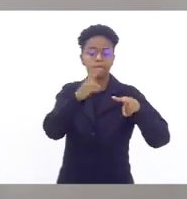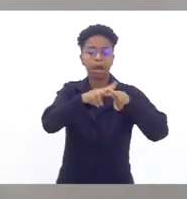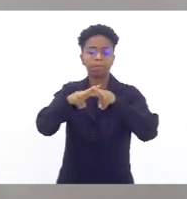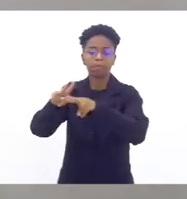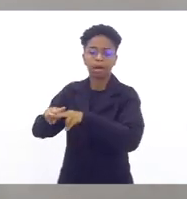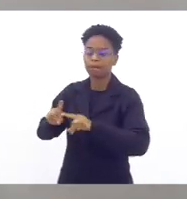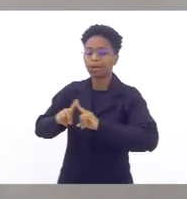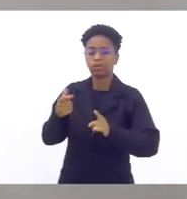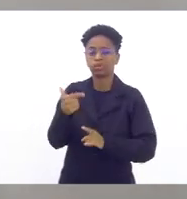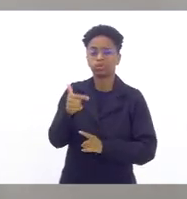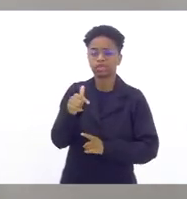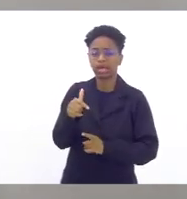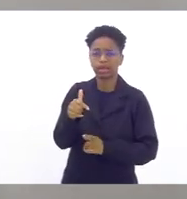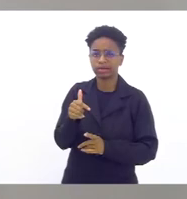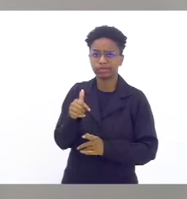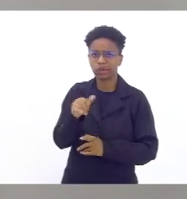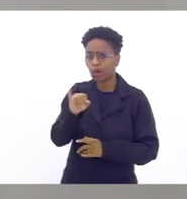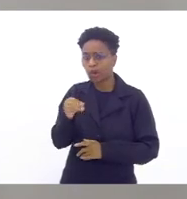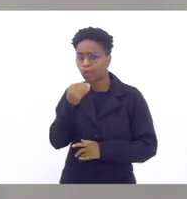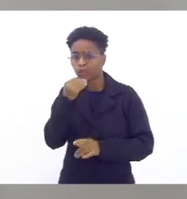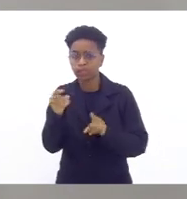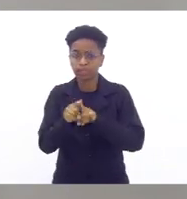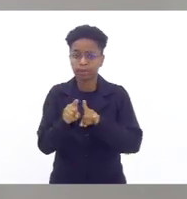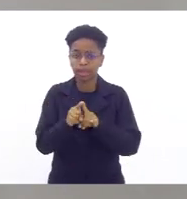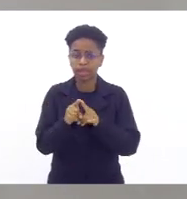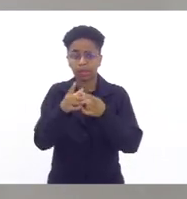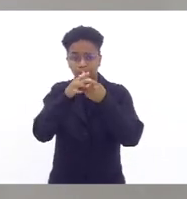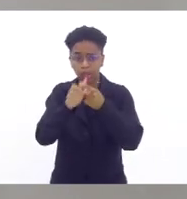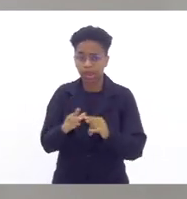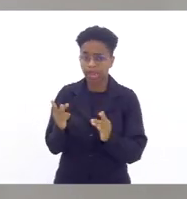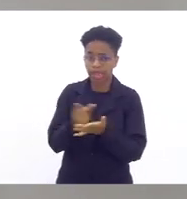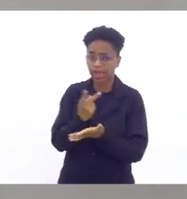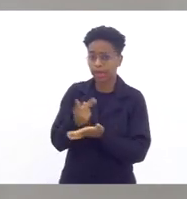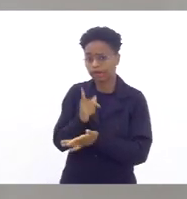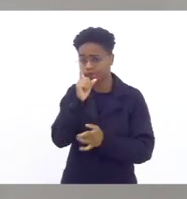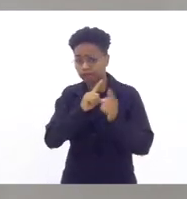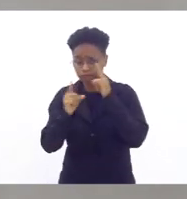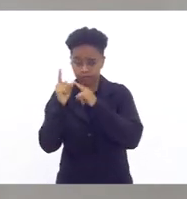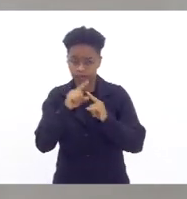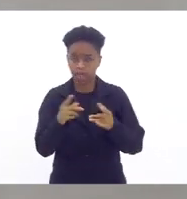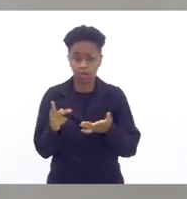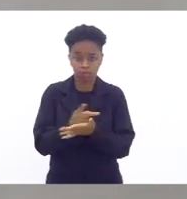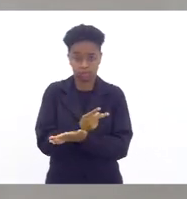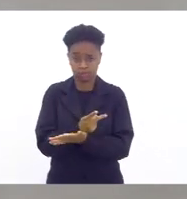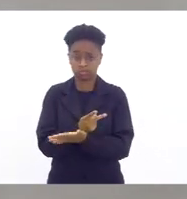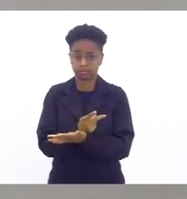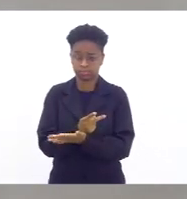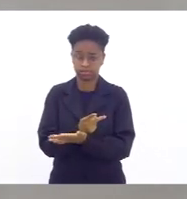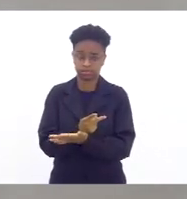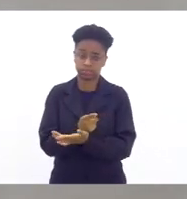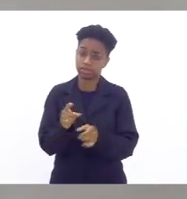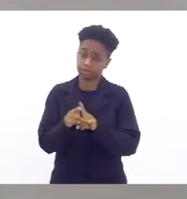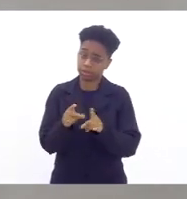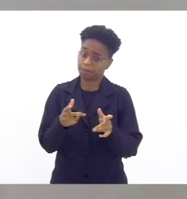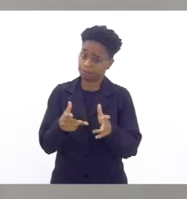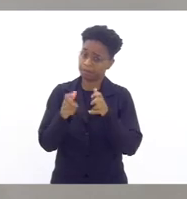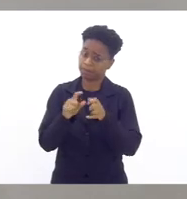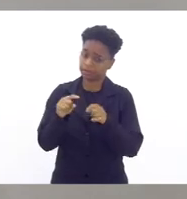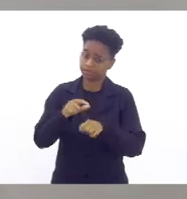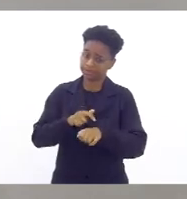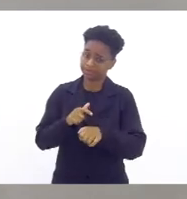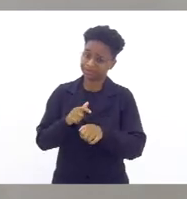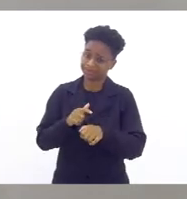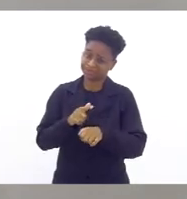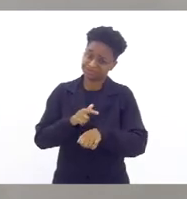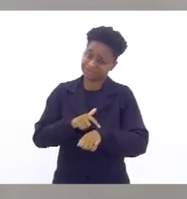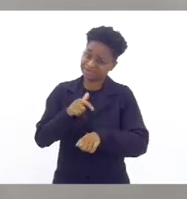perspectiva inclusive de reparação dos erros que são cometidos e são identificados a tempo Aliás